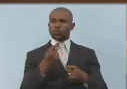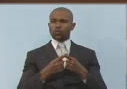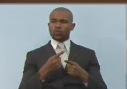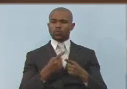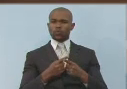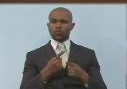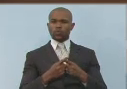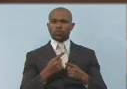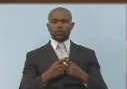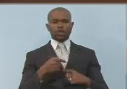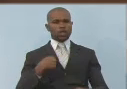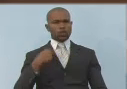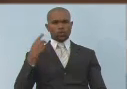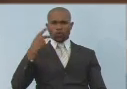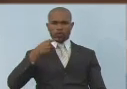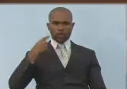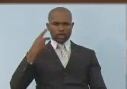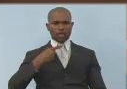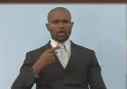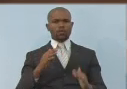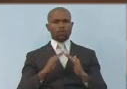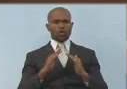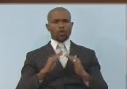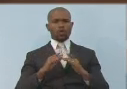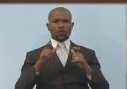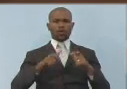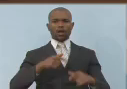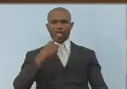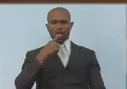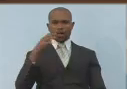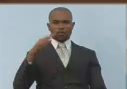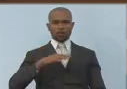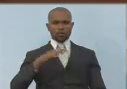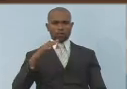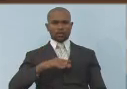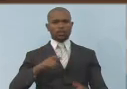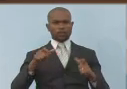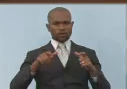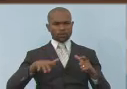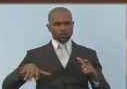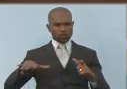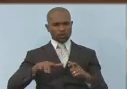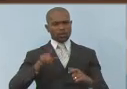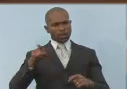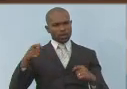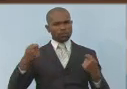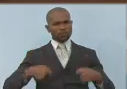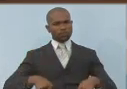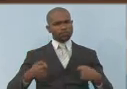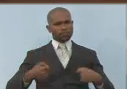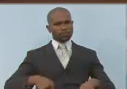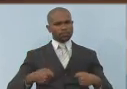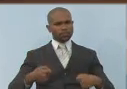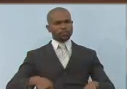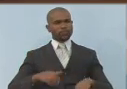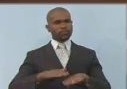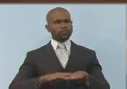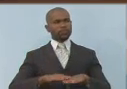sendo vereadora, moro no bairro dos Pimentas, um bairro que precisa ser